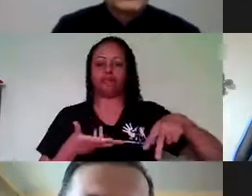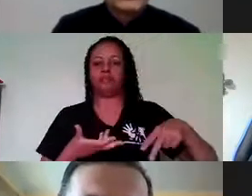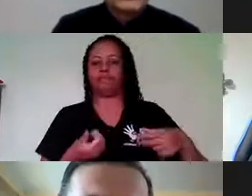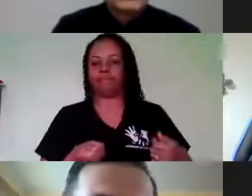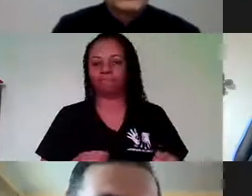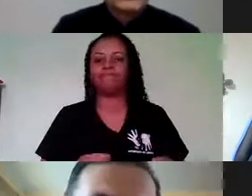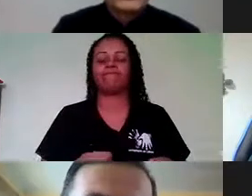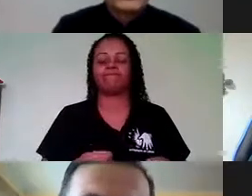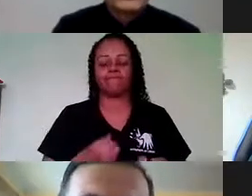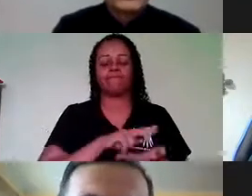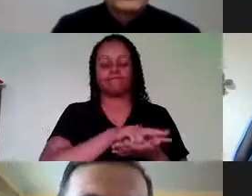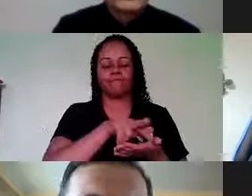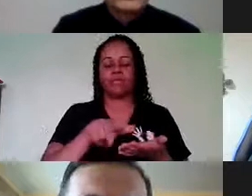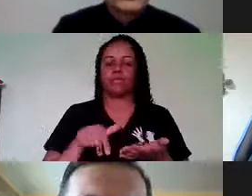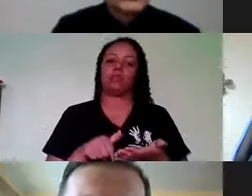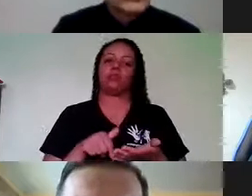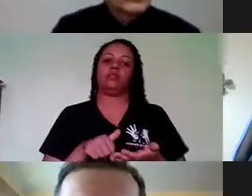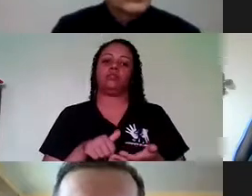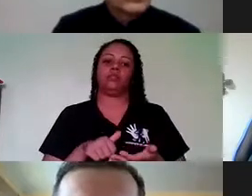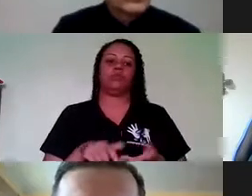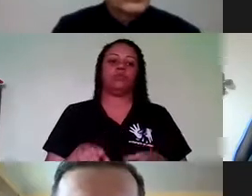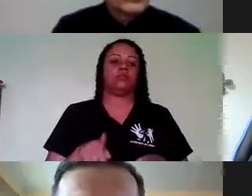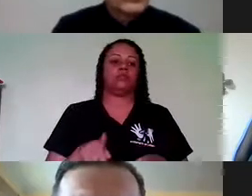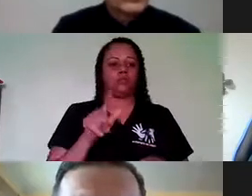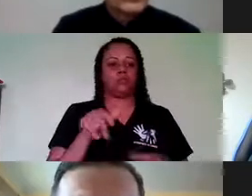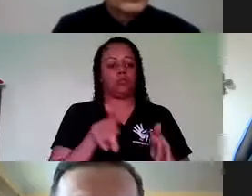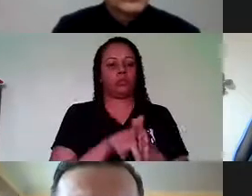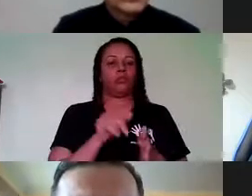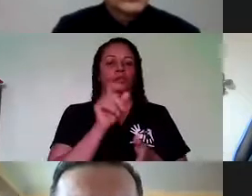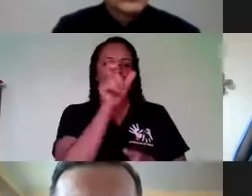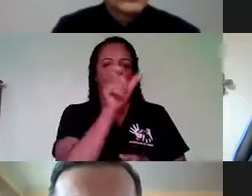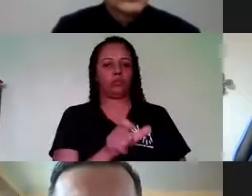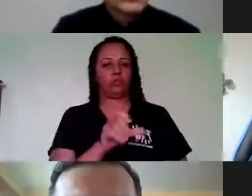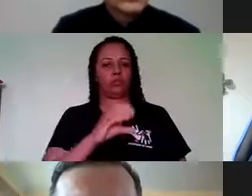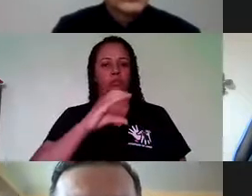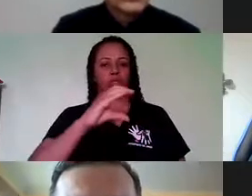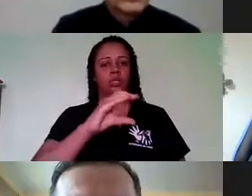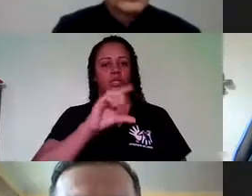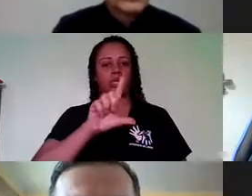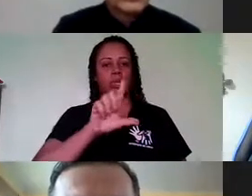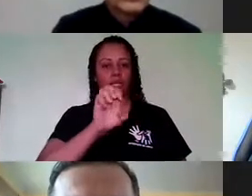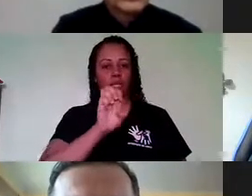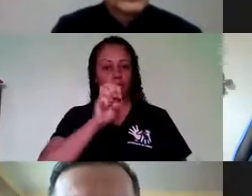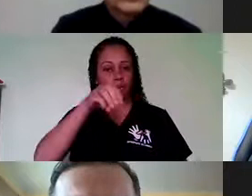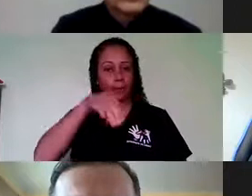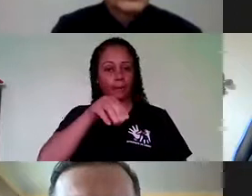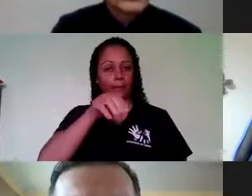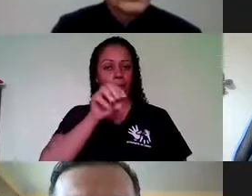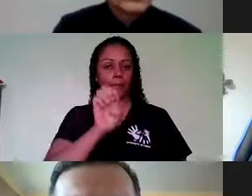Então, o próprio Dr. Cal e o Clemente, que são nossas lideranças aí, vêm desse histórico,